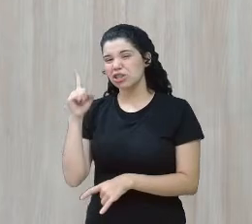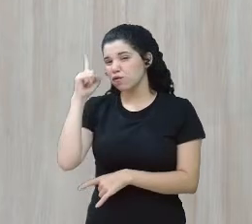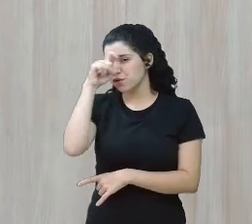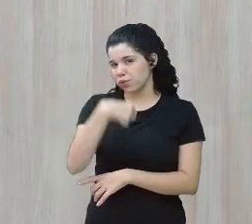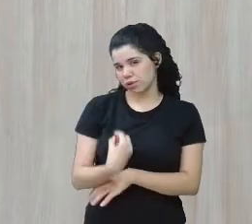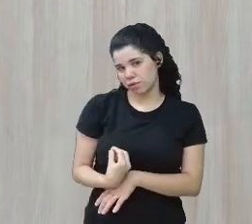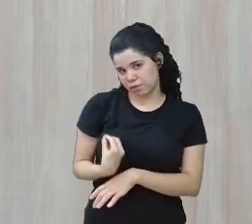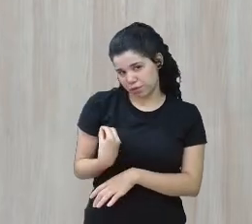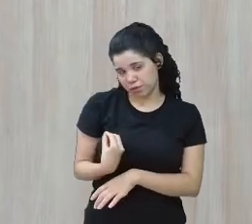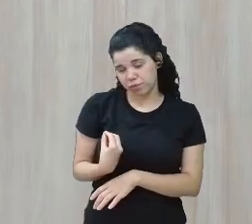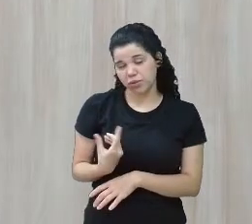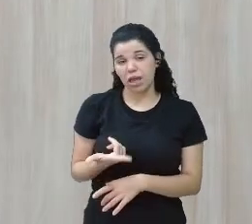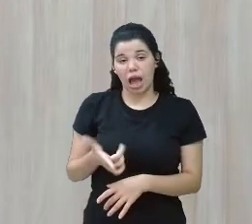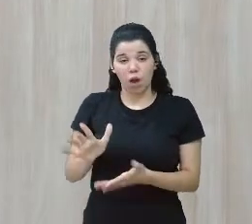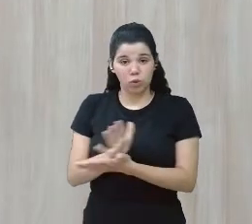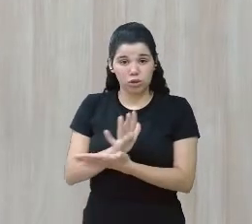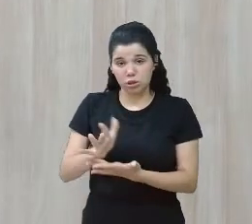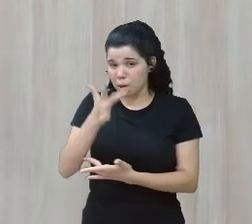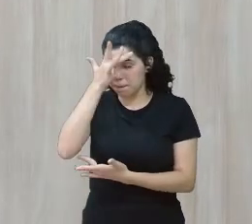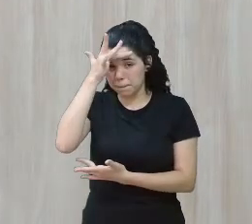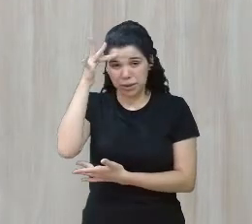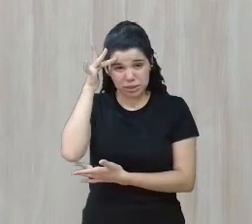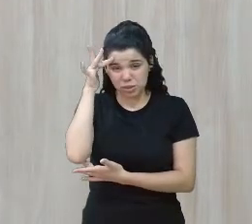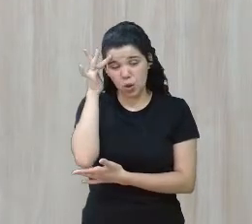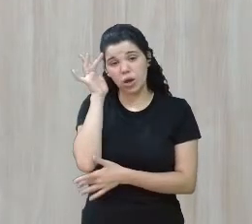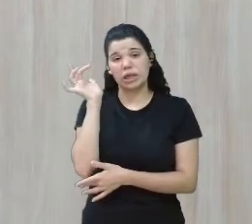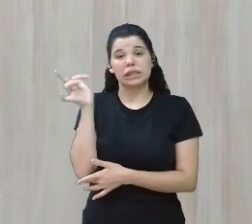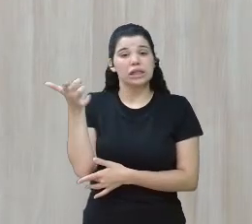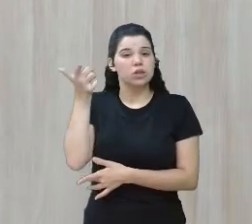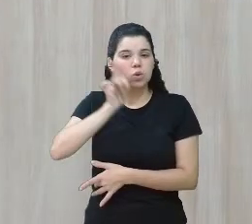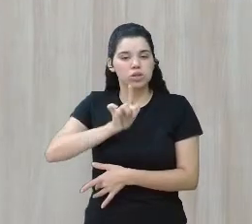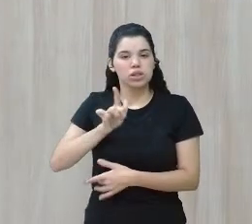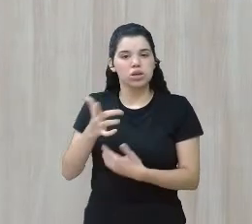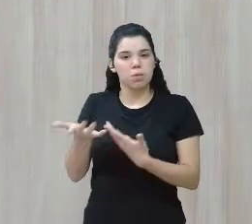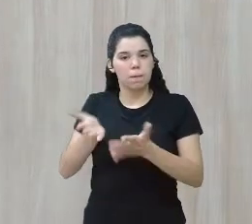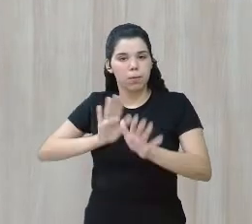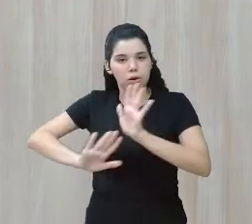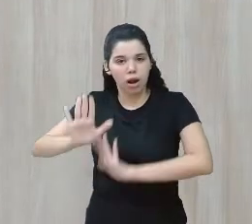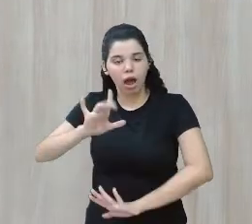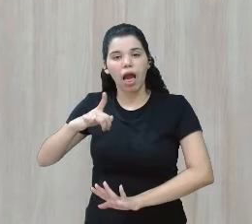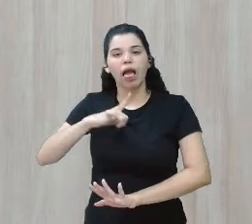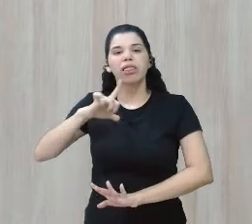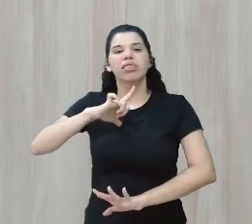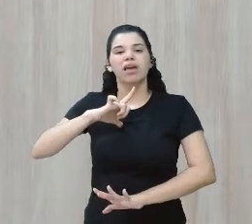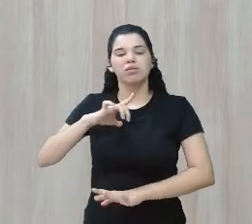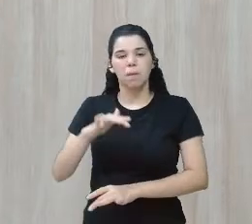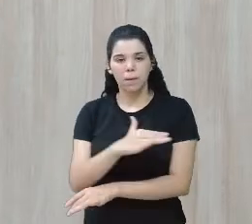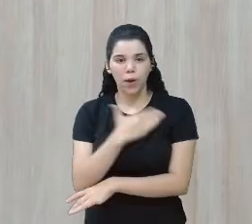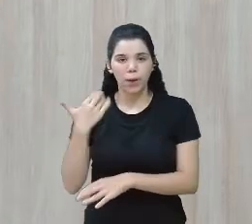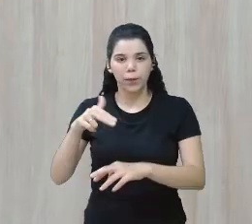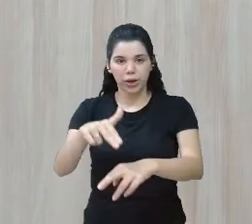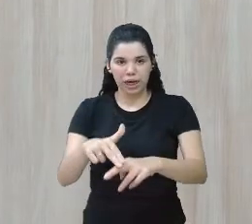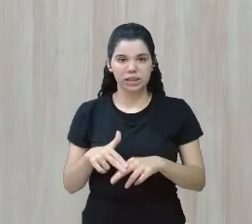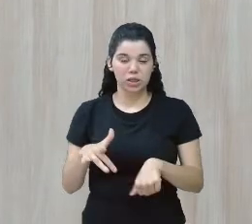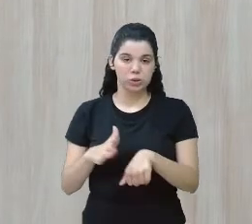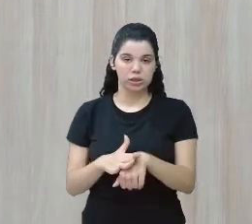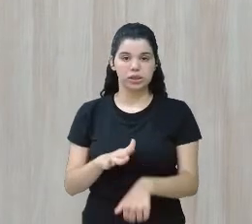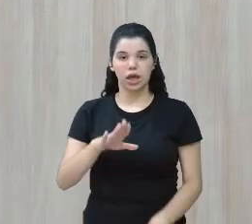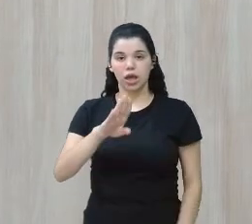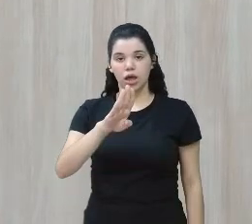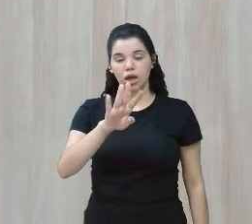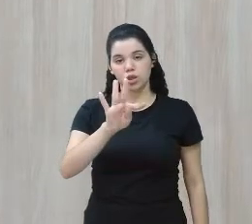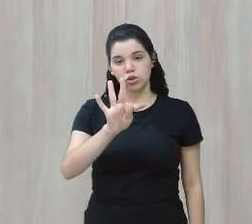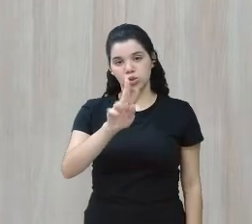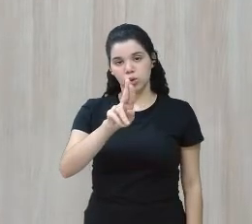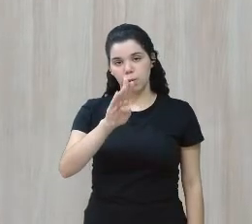Existem pessoas que não se cuidaram e morreram de uma simples tuberculose, que hoje nós temos o medicamento que pode combater a